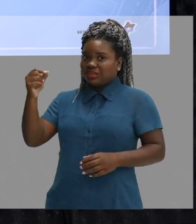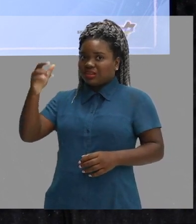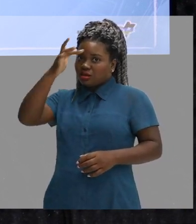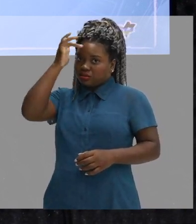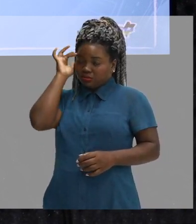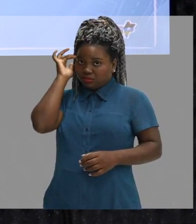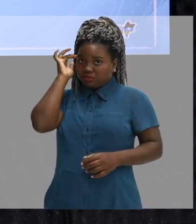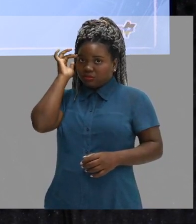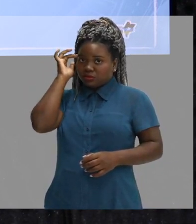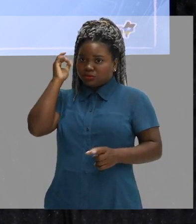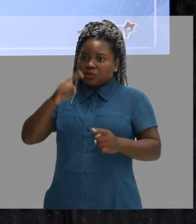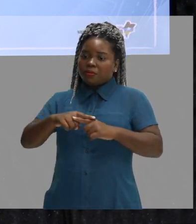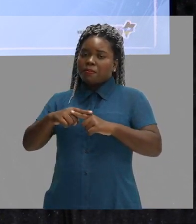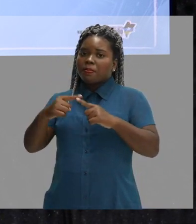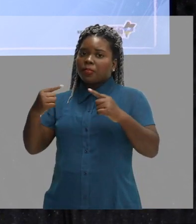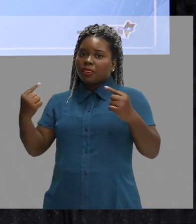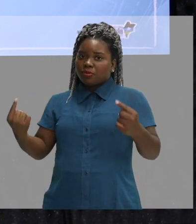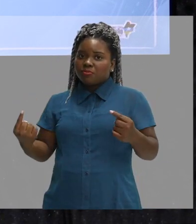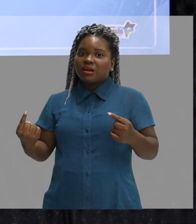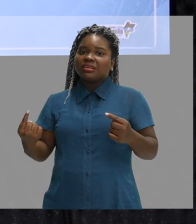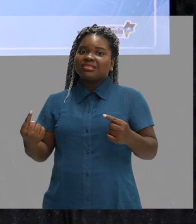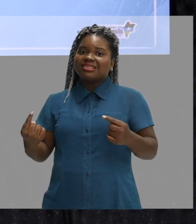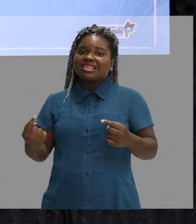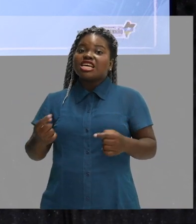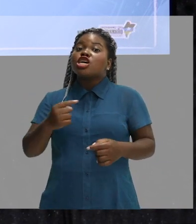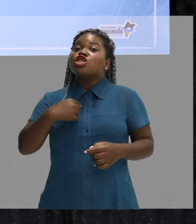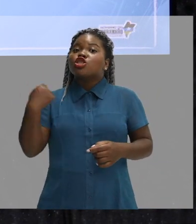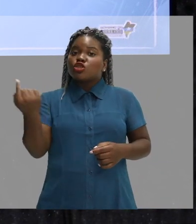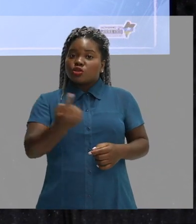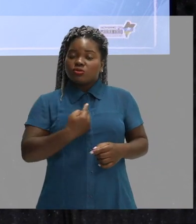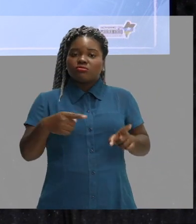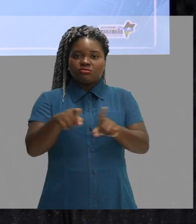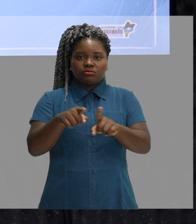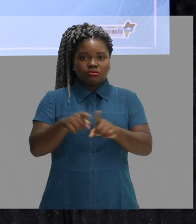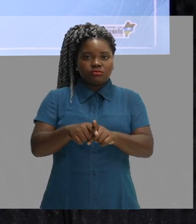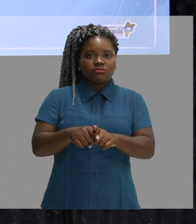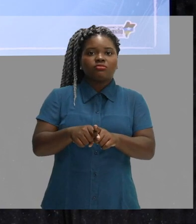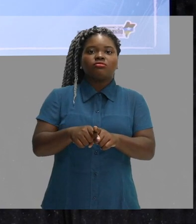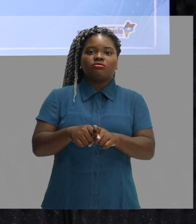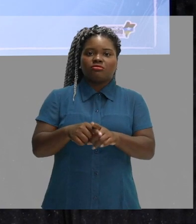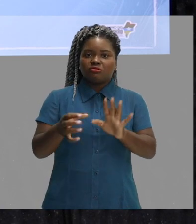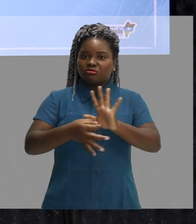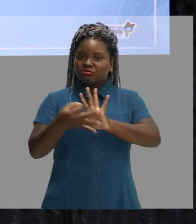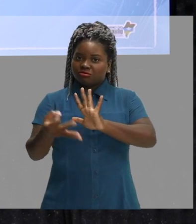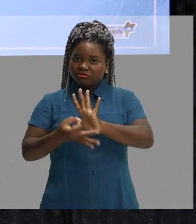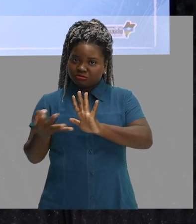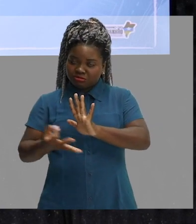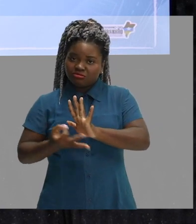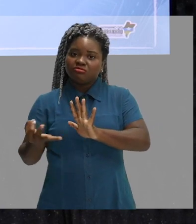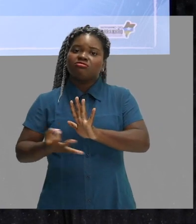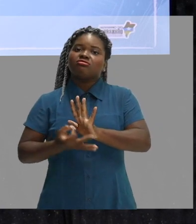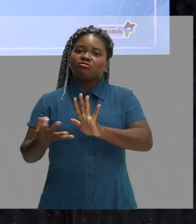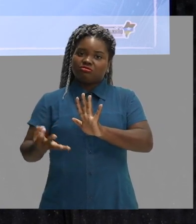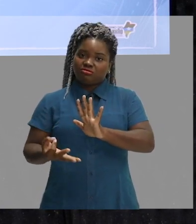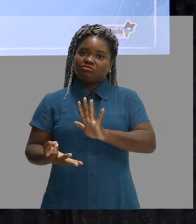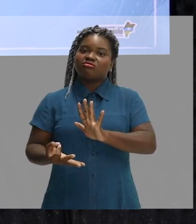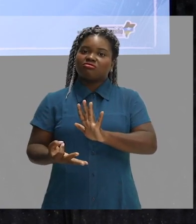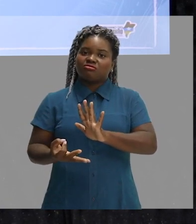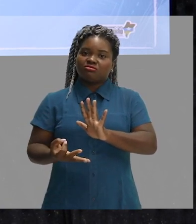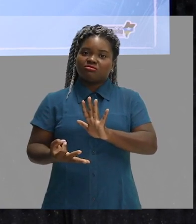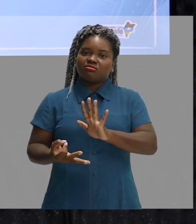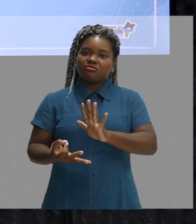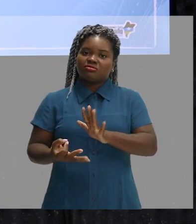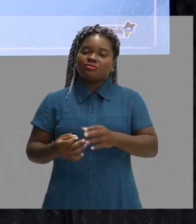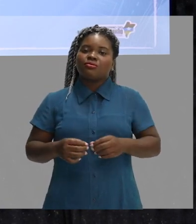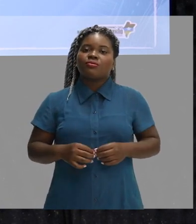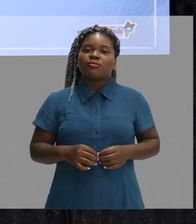deles teriam que ser legitimadas por nós também, através de consultas populares, da participação